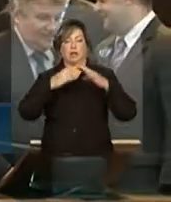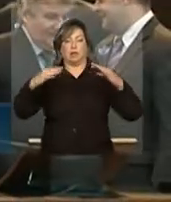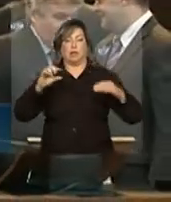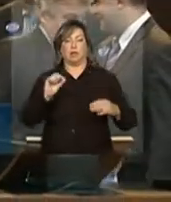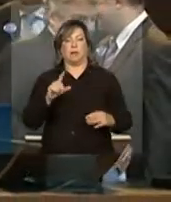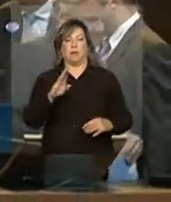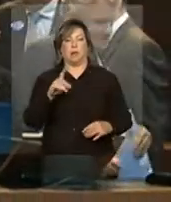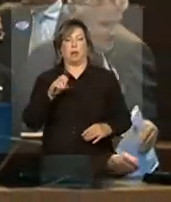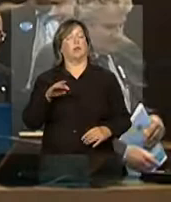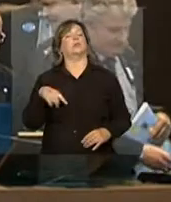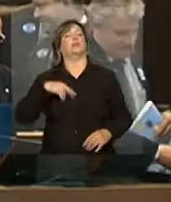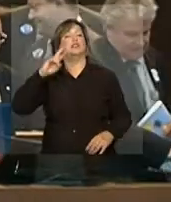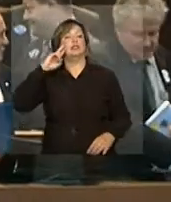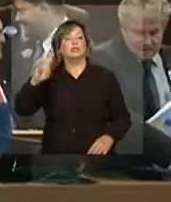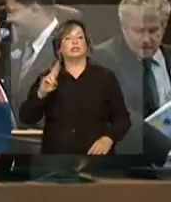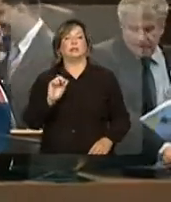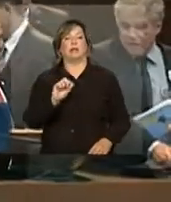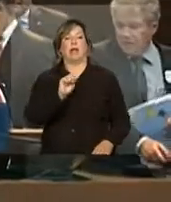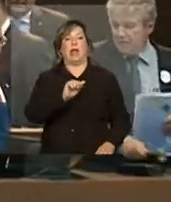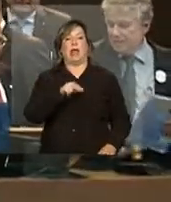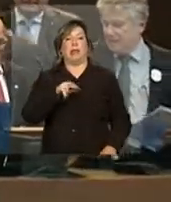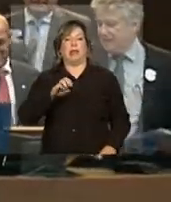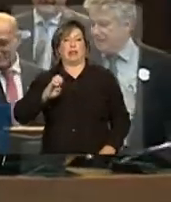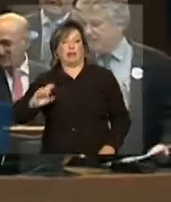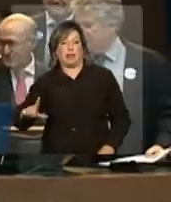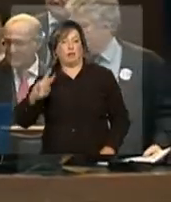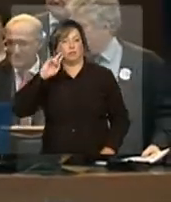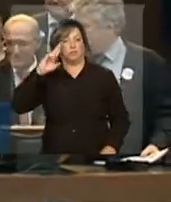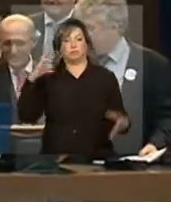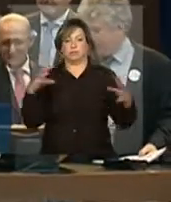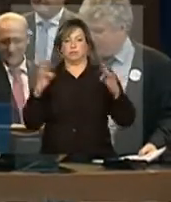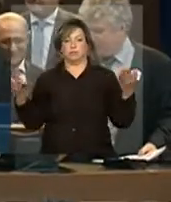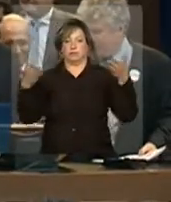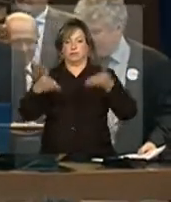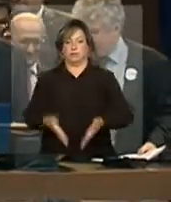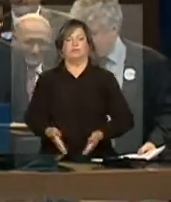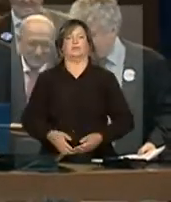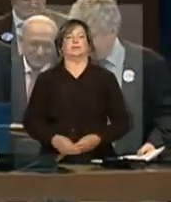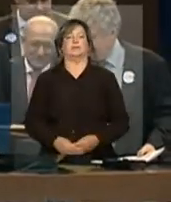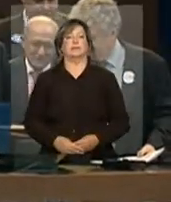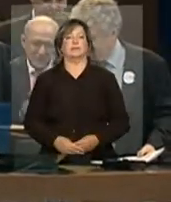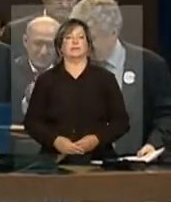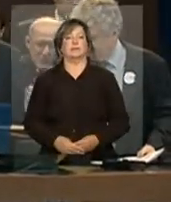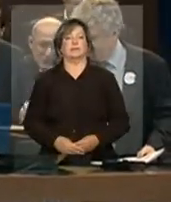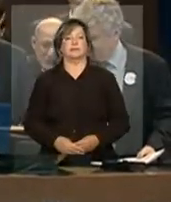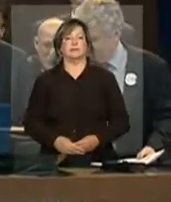diretores da Agência Nacional de Energia Elétrica A aneel